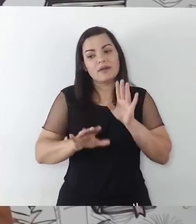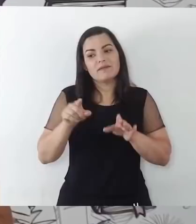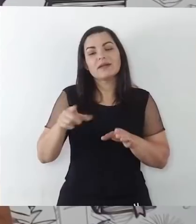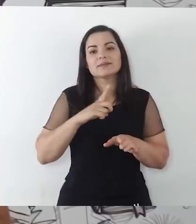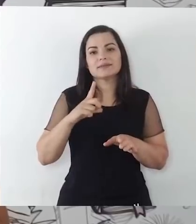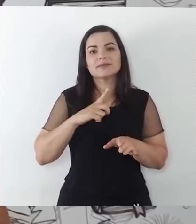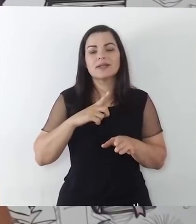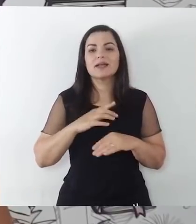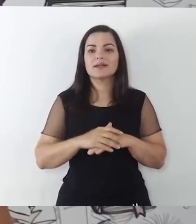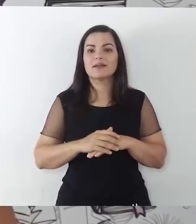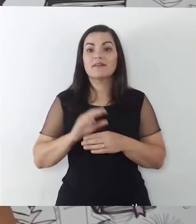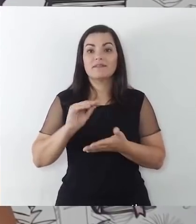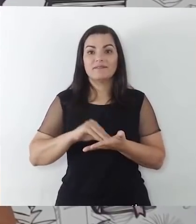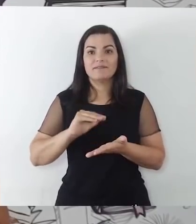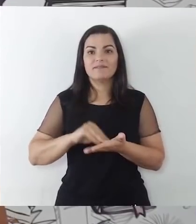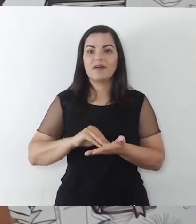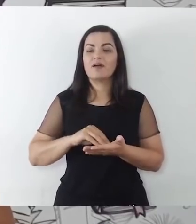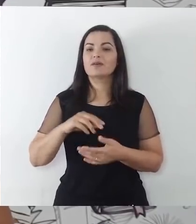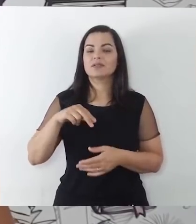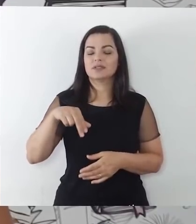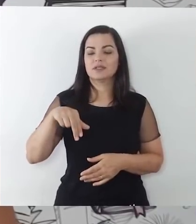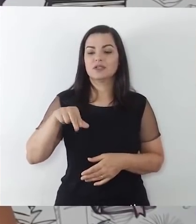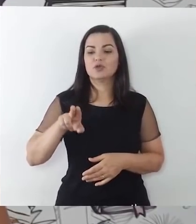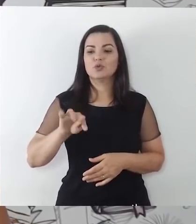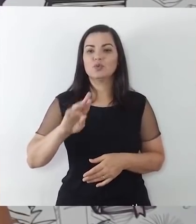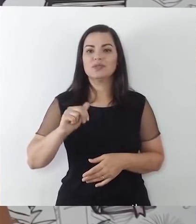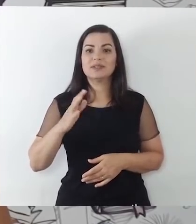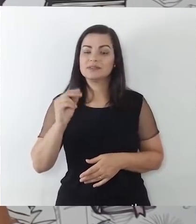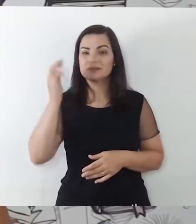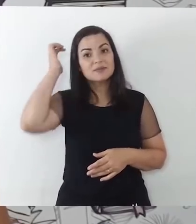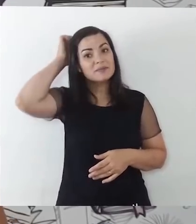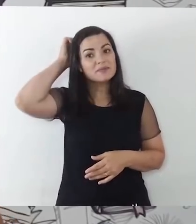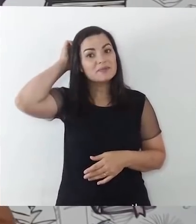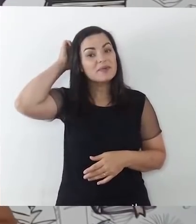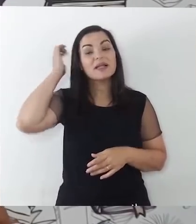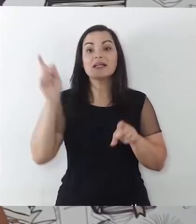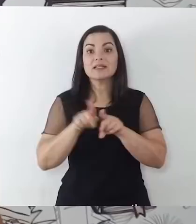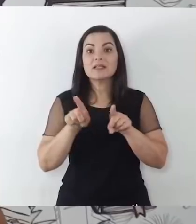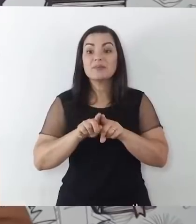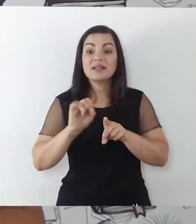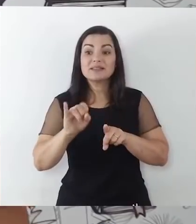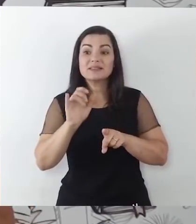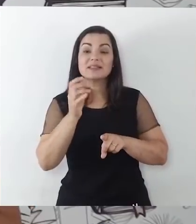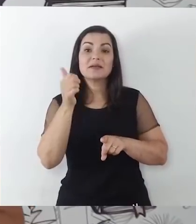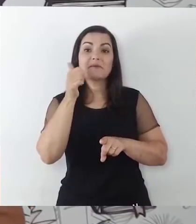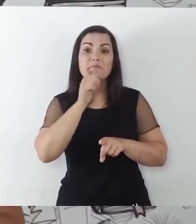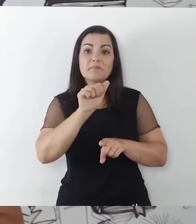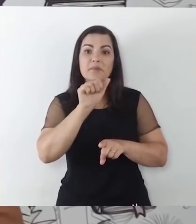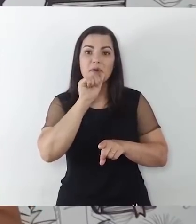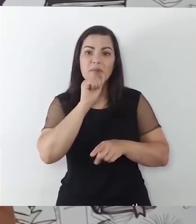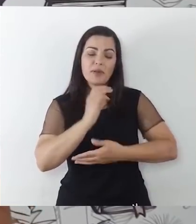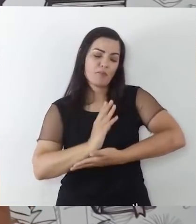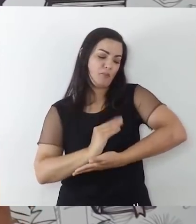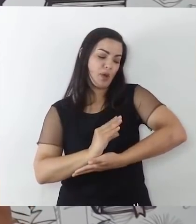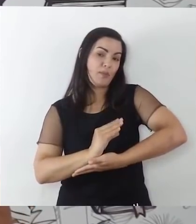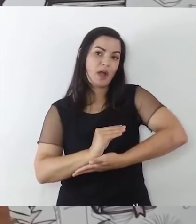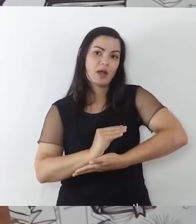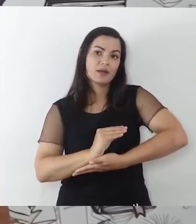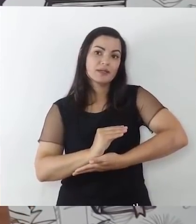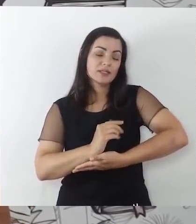isso pode levá-la à morte. Por isso que perceber os primeiros sinais de uma desnutrição e de